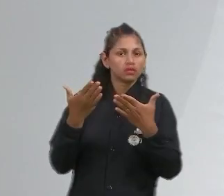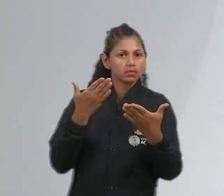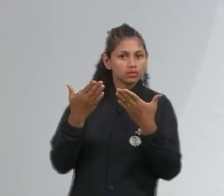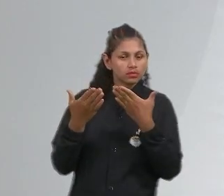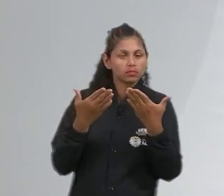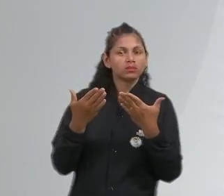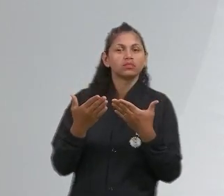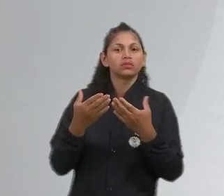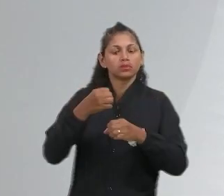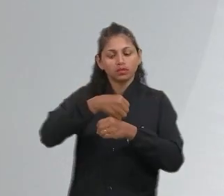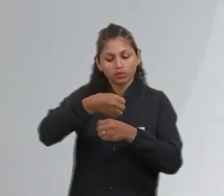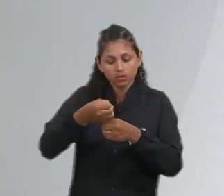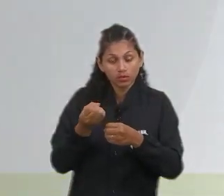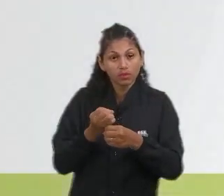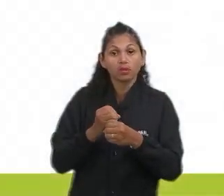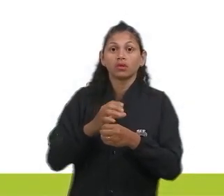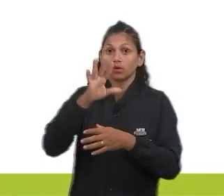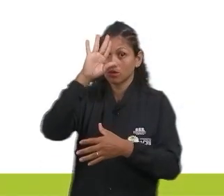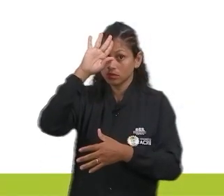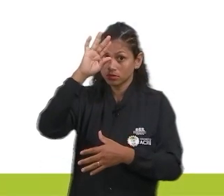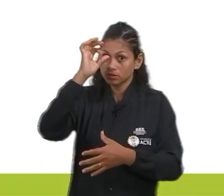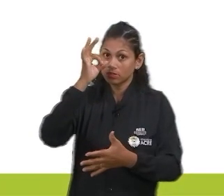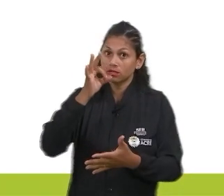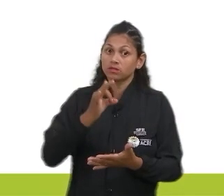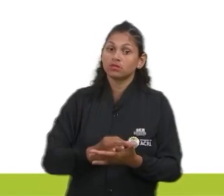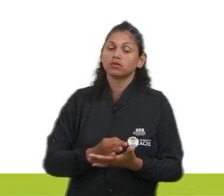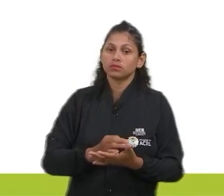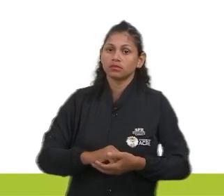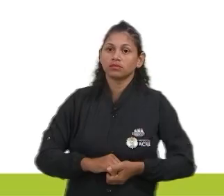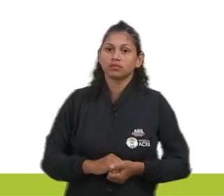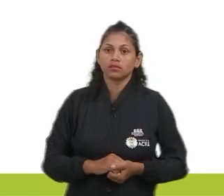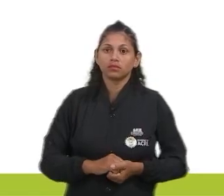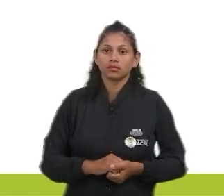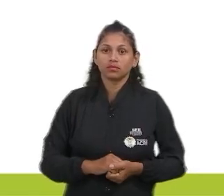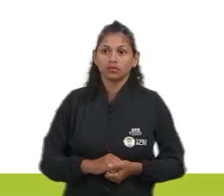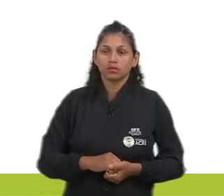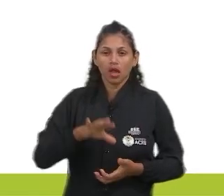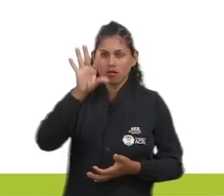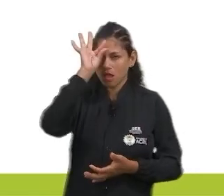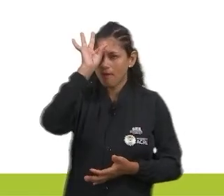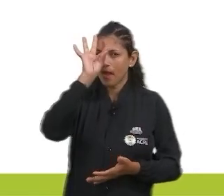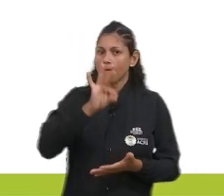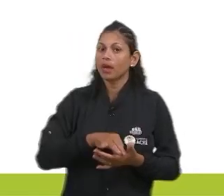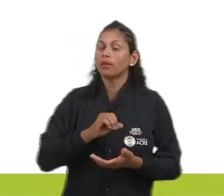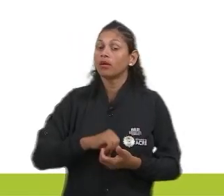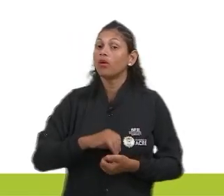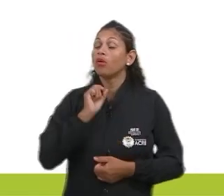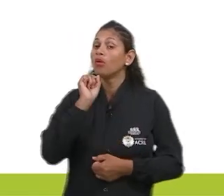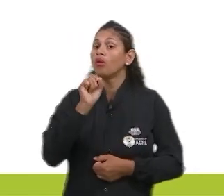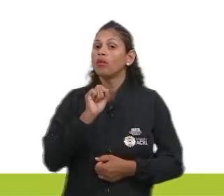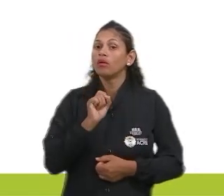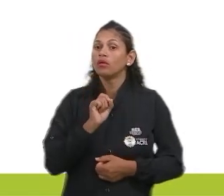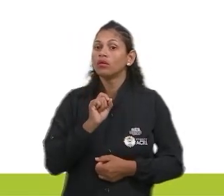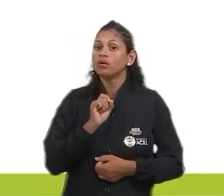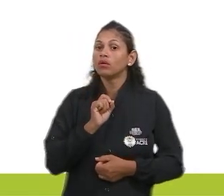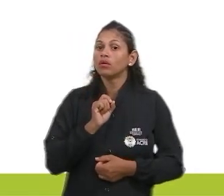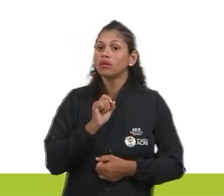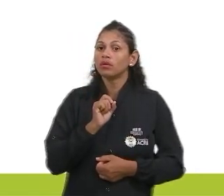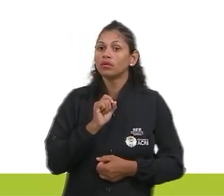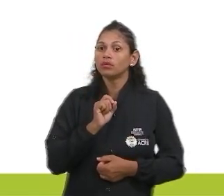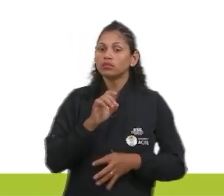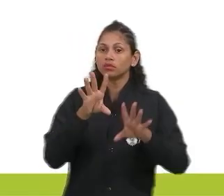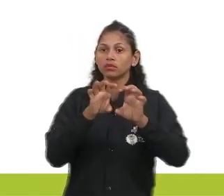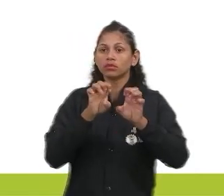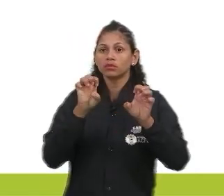ciente, tá? E nós vimos que a quantidade de de carbonos, de hidrogênios na